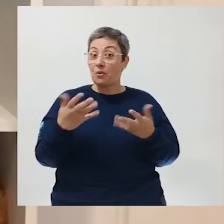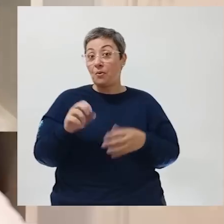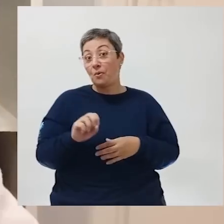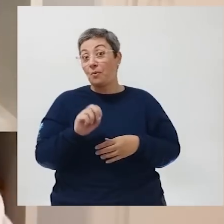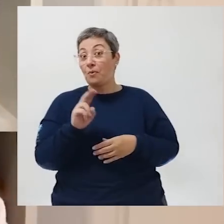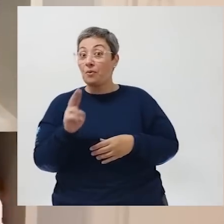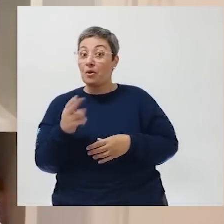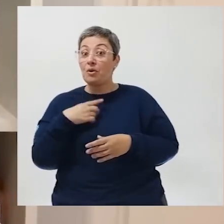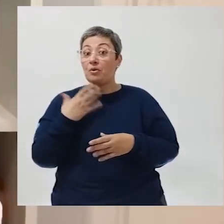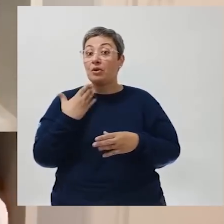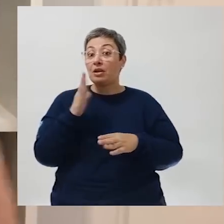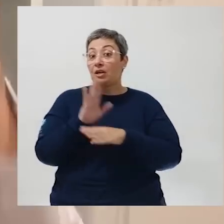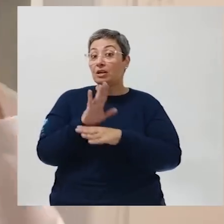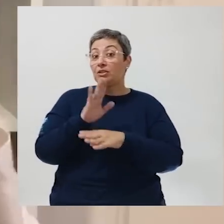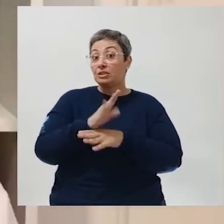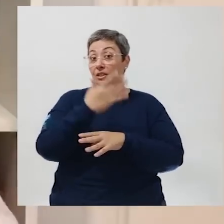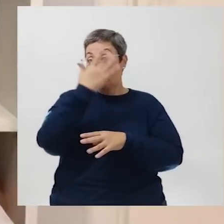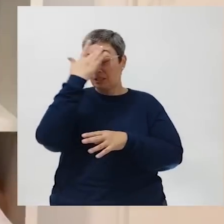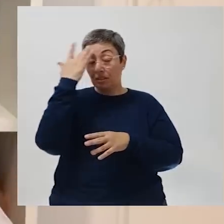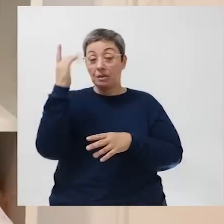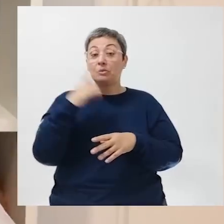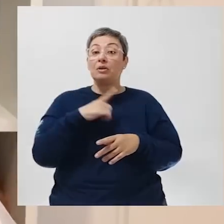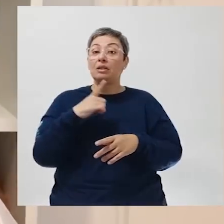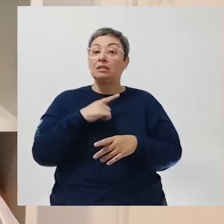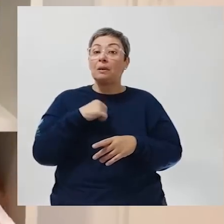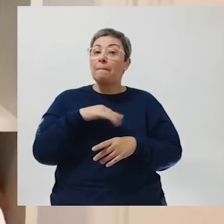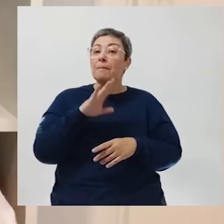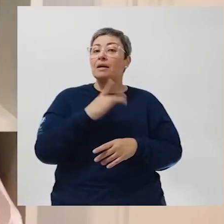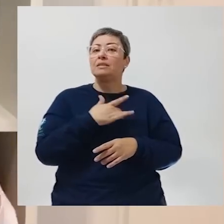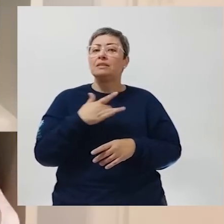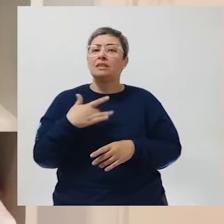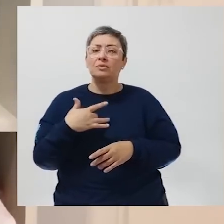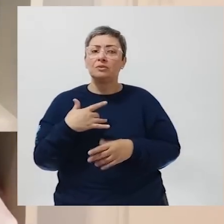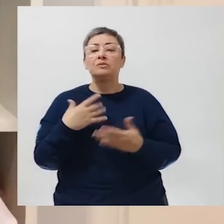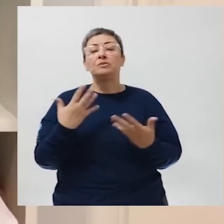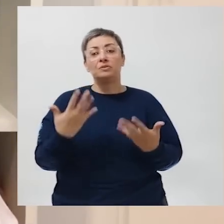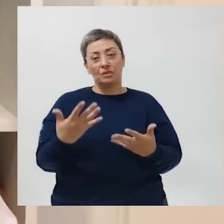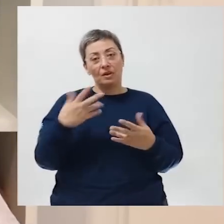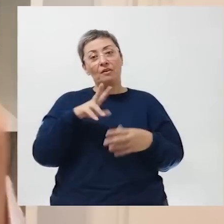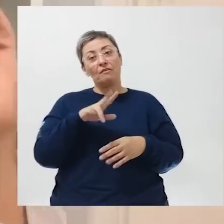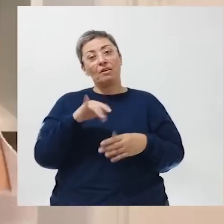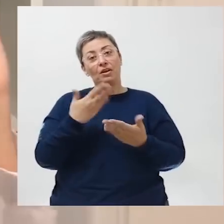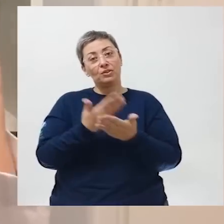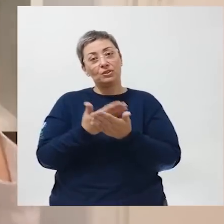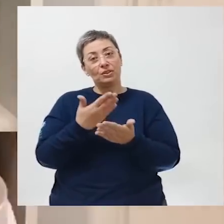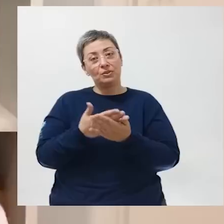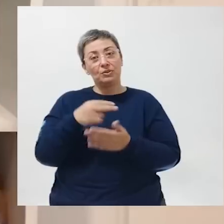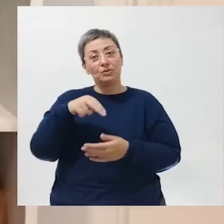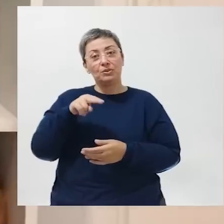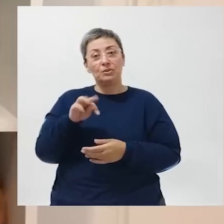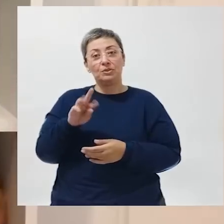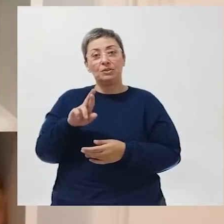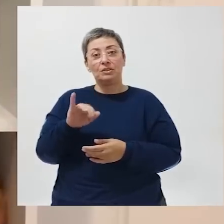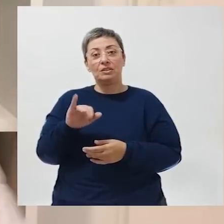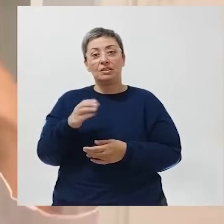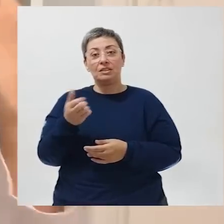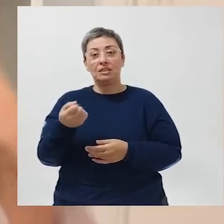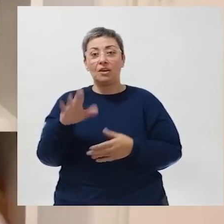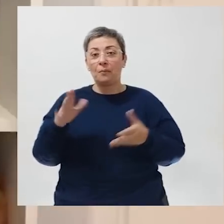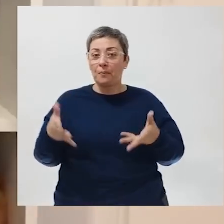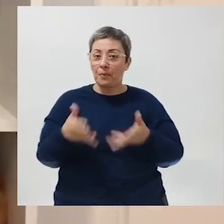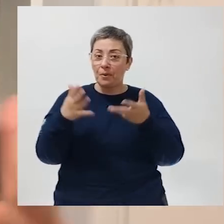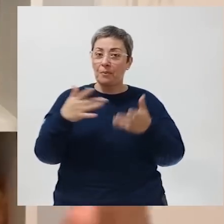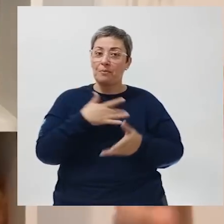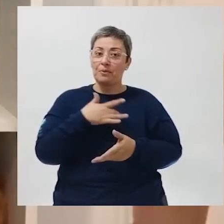nutricionista. Ou então, eu quero ajudar as pessoas a ter mais saúde. Então, você vai estudar nutrição